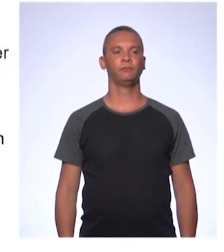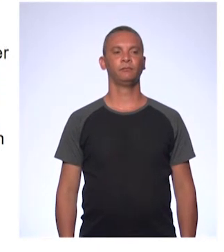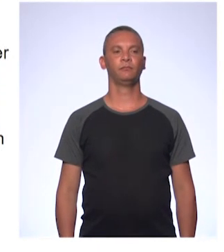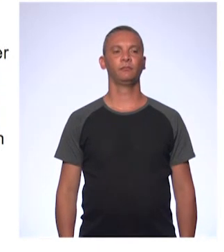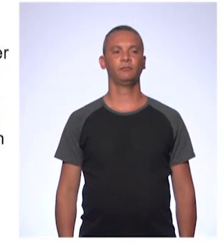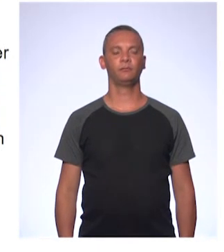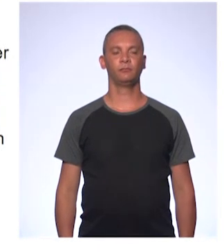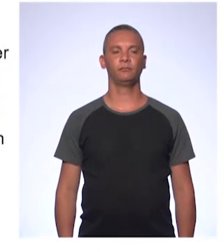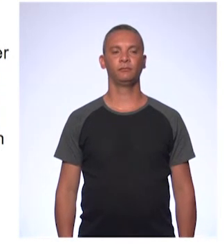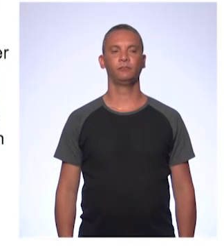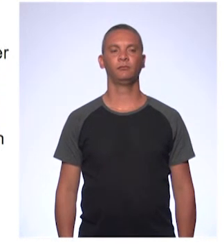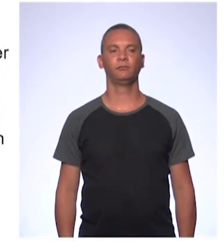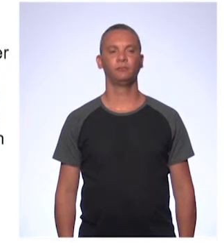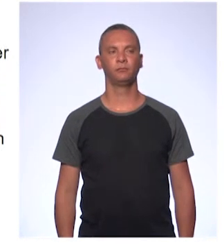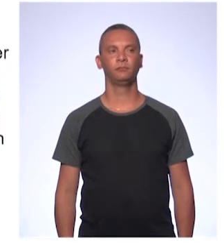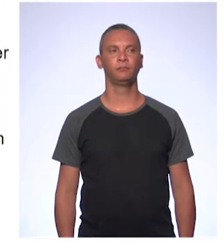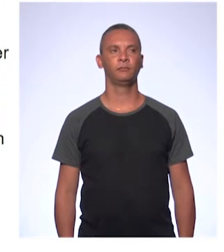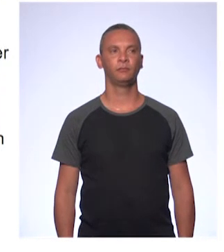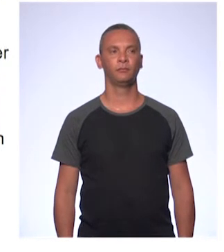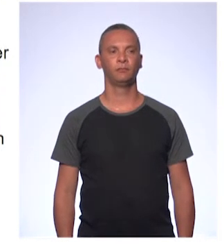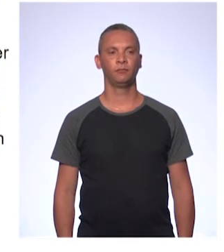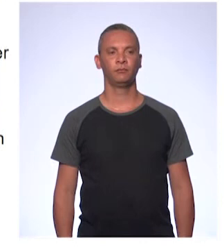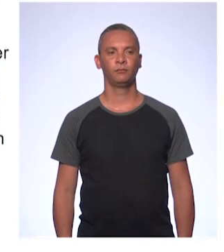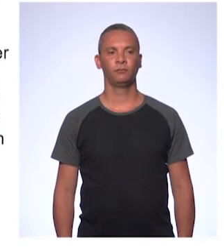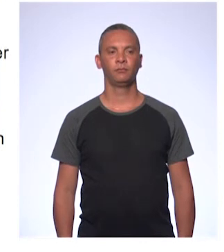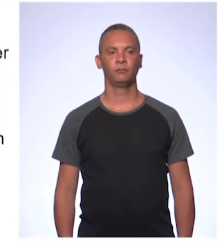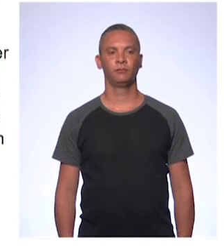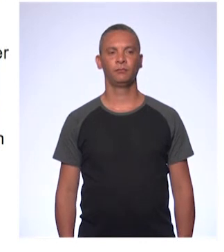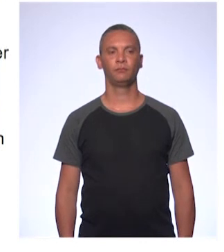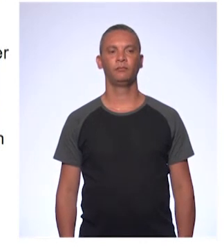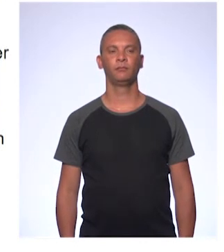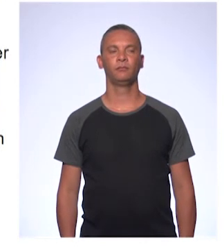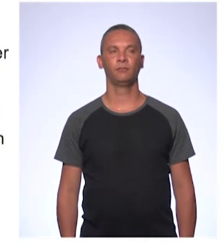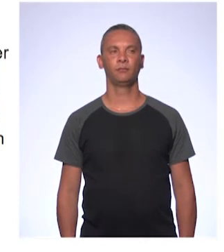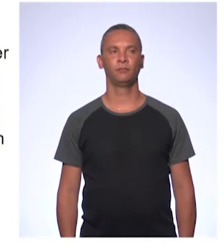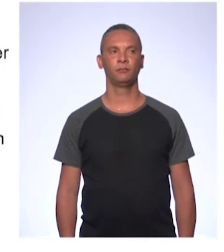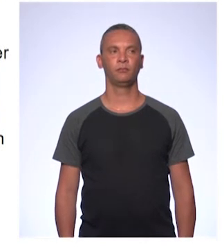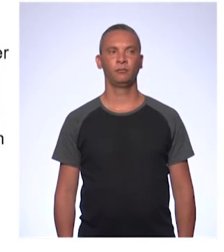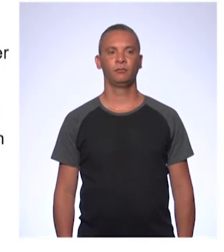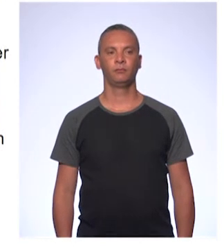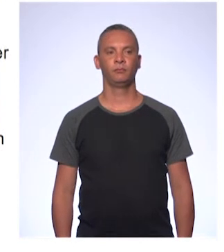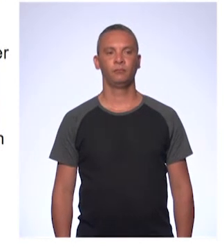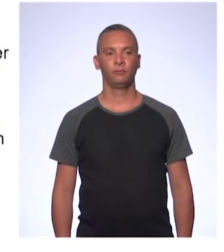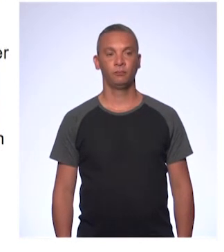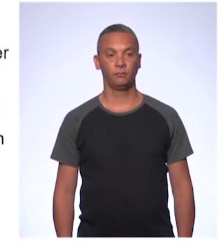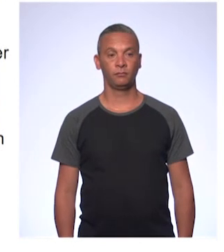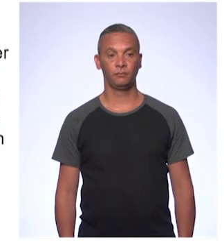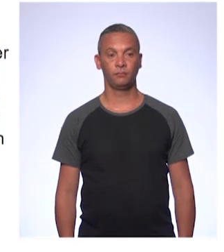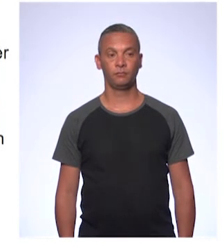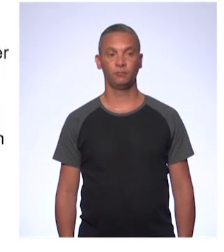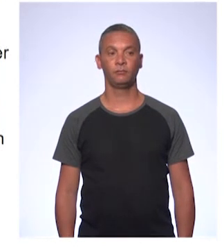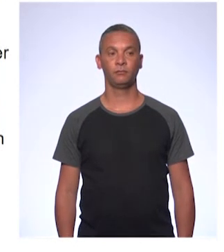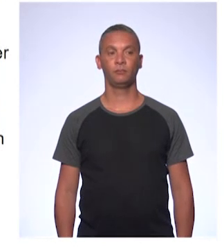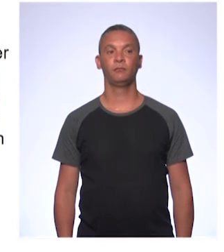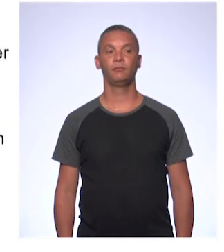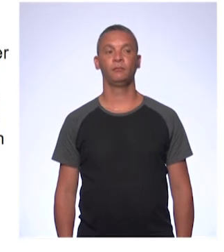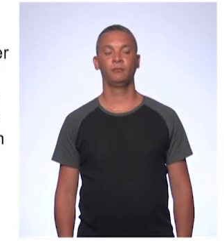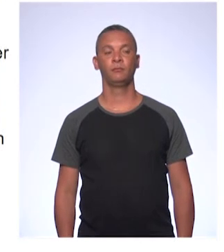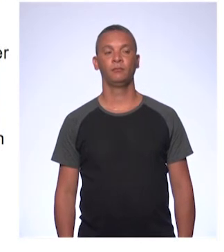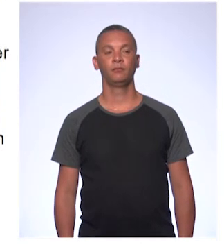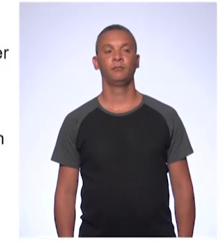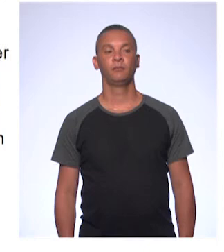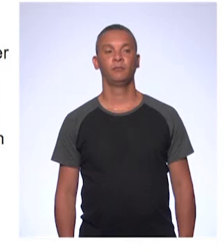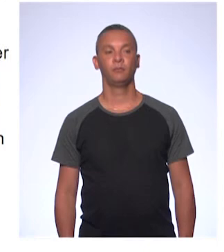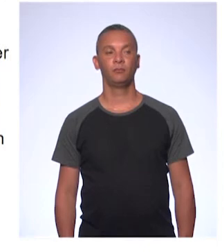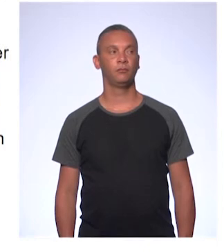No te regalan un reloj, tu eres el regalado. A ti te ofrecen para